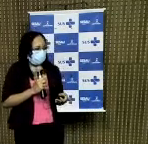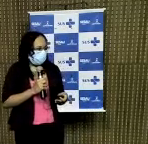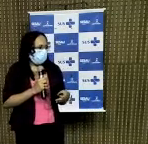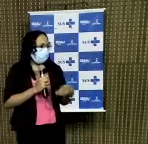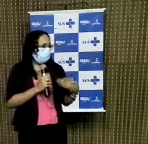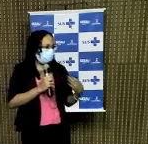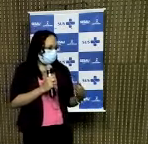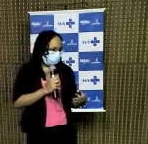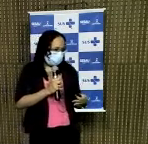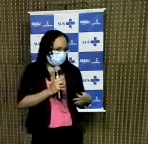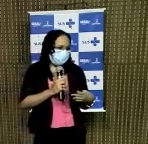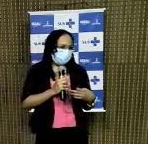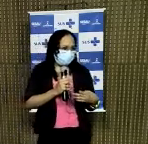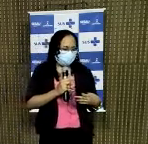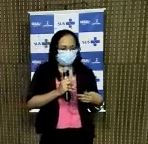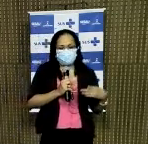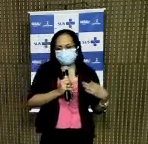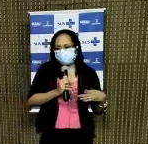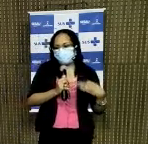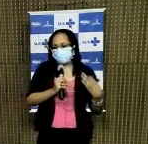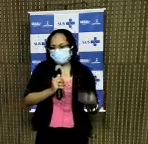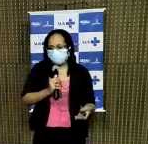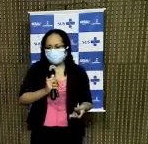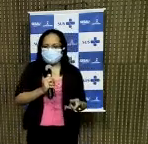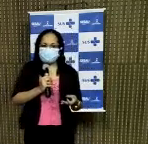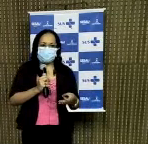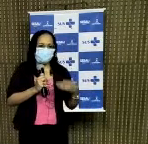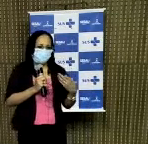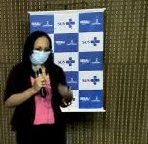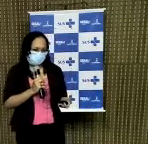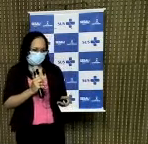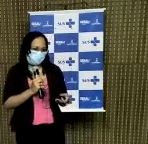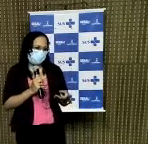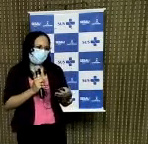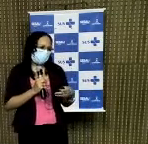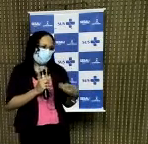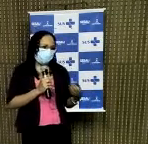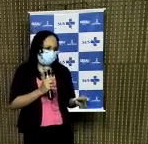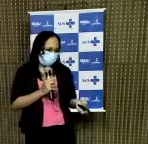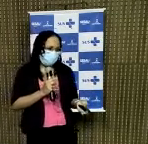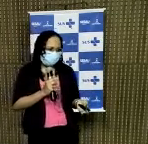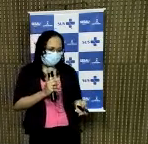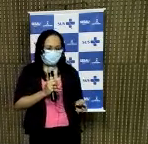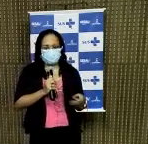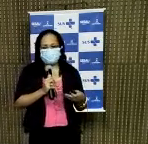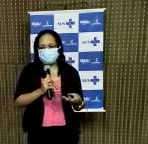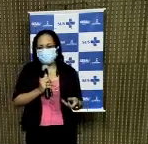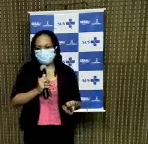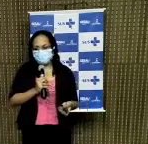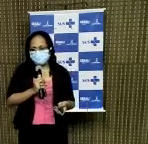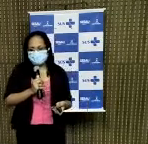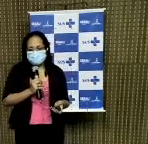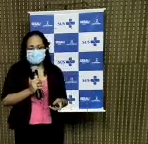iniciou o tratamento, fez 3 meses certinho, só que depois ele acabou abandonando e a gente não conseguiu entrar em contato novamente com o paciente, não